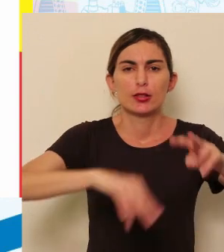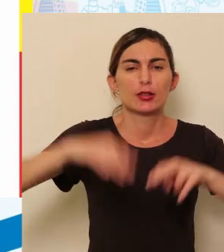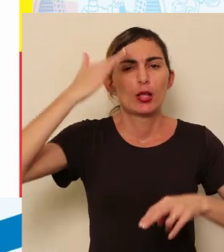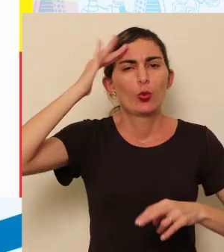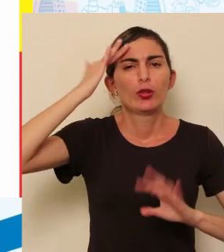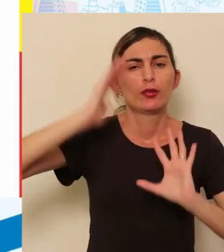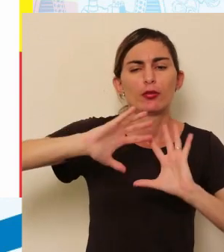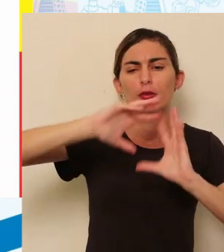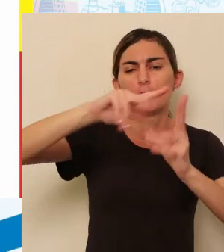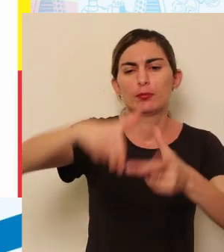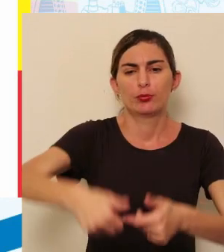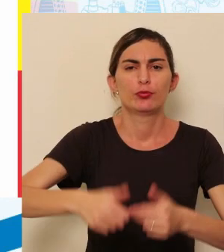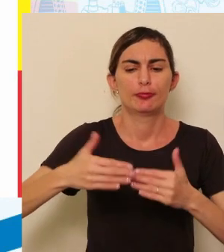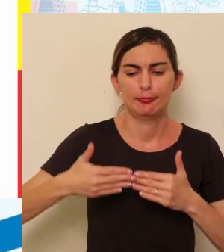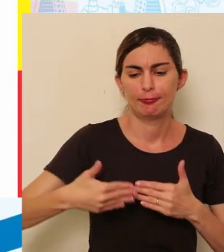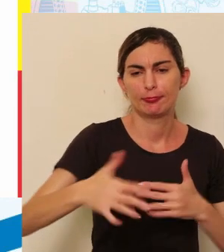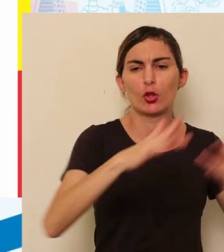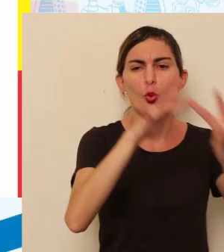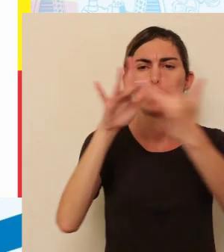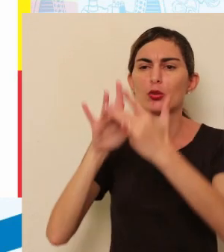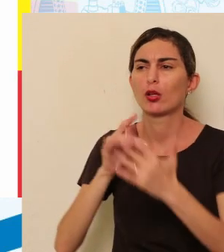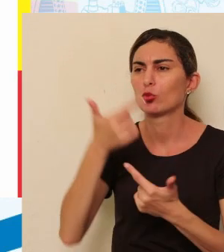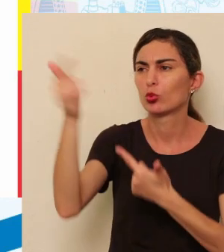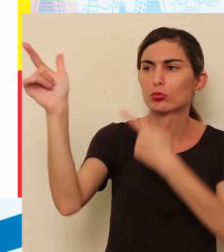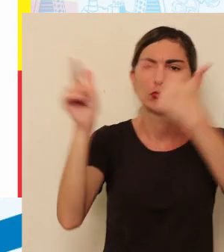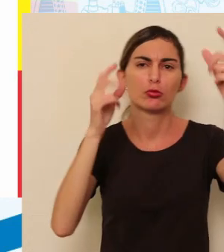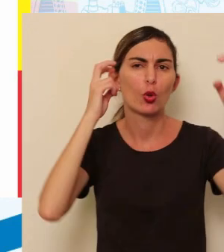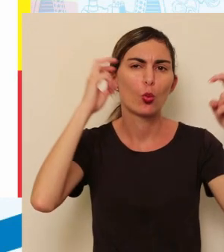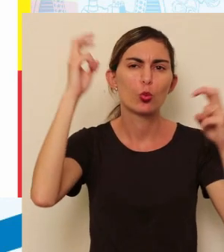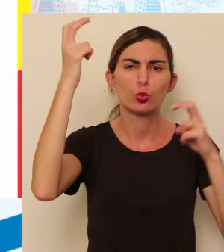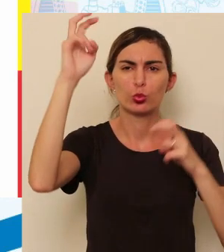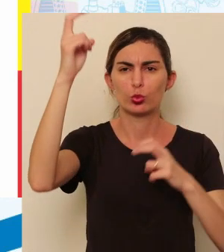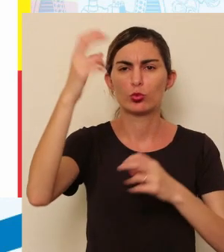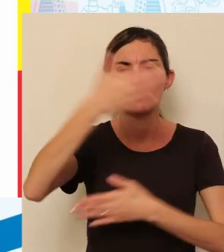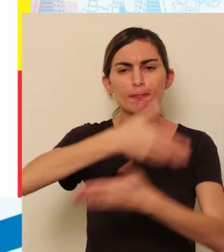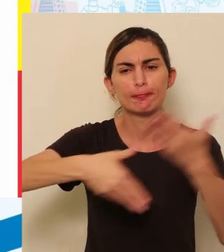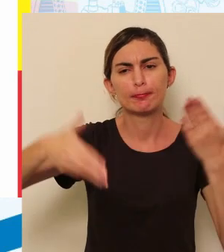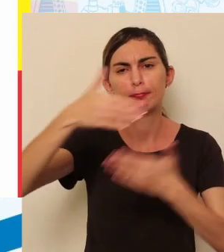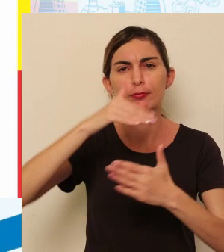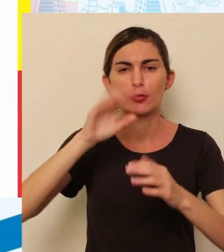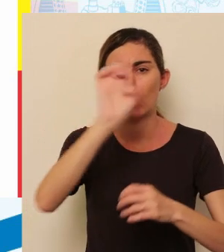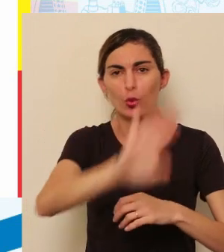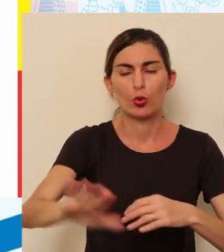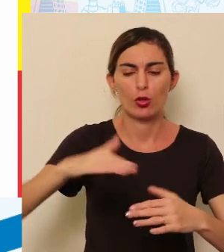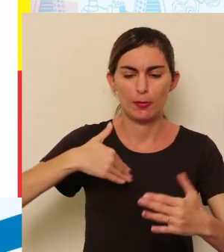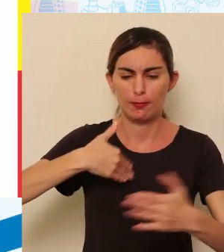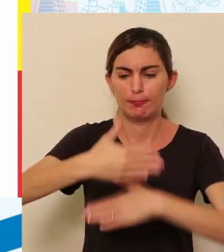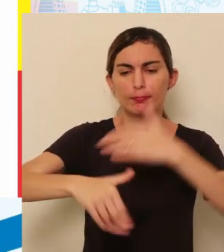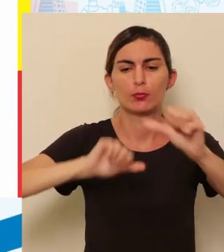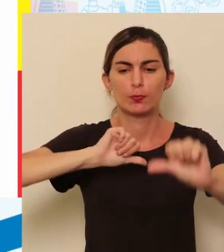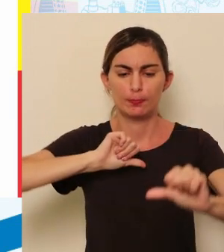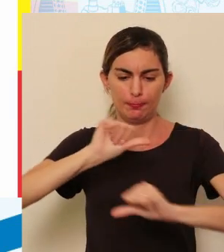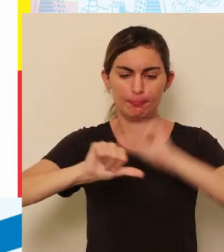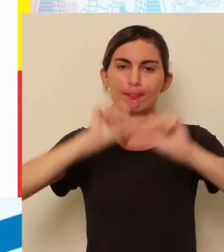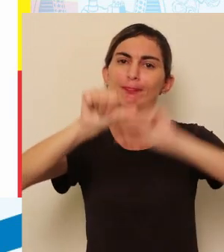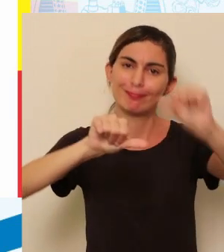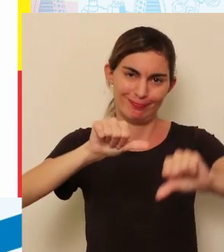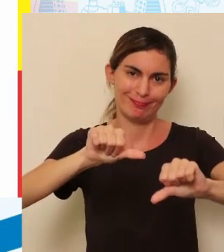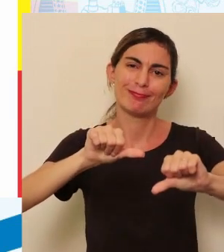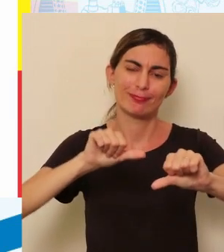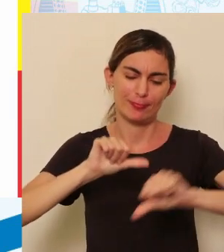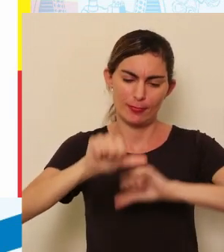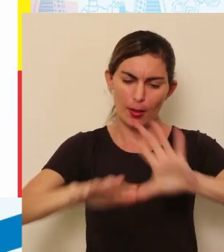e compreender o mundo. A partir do contato com as culturas do Oriente, a Europa foi desenvolvendo ou